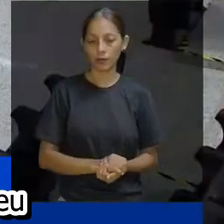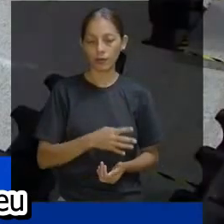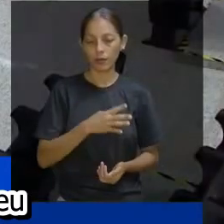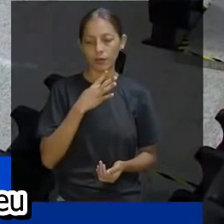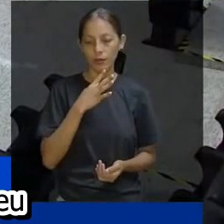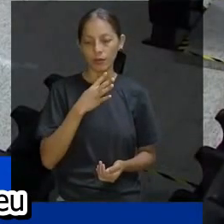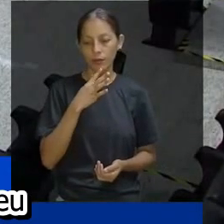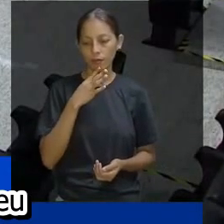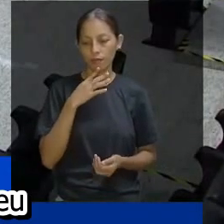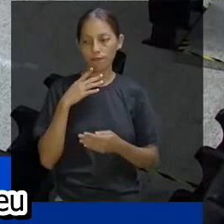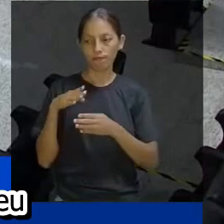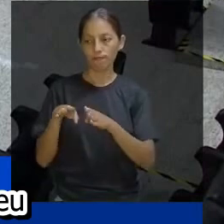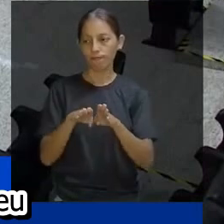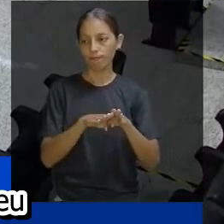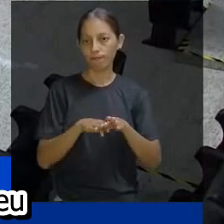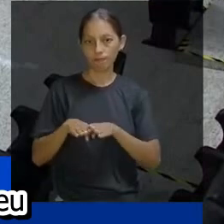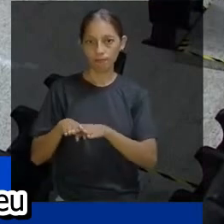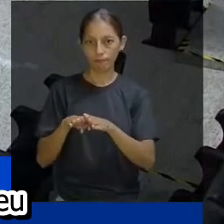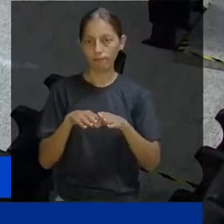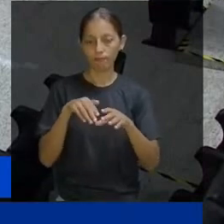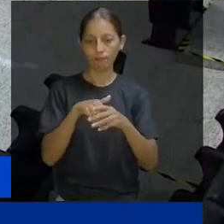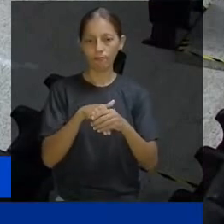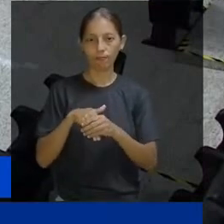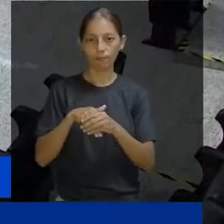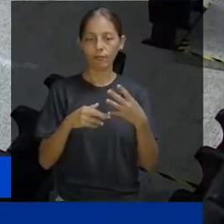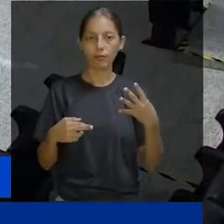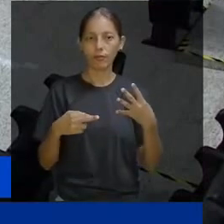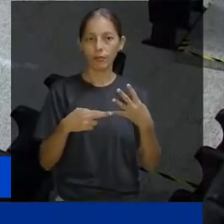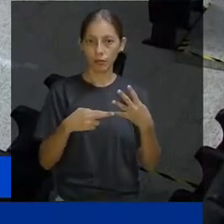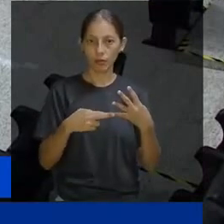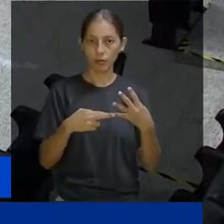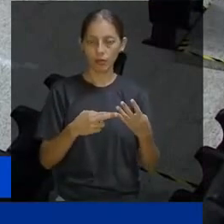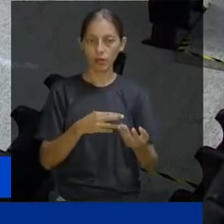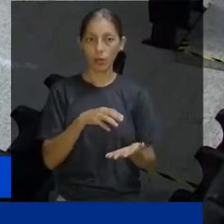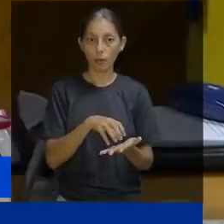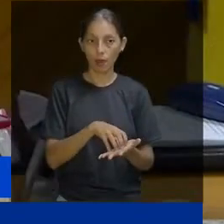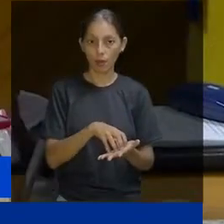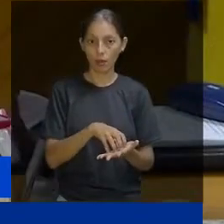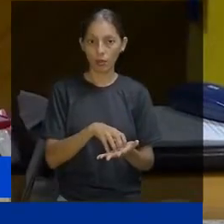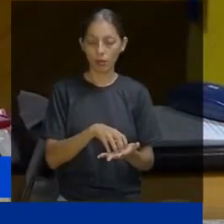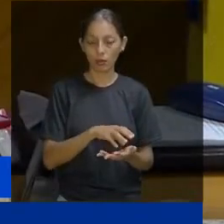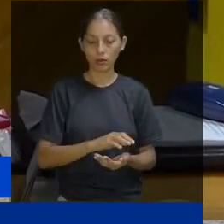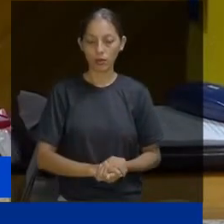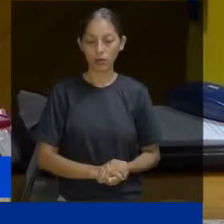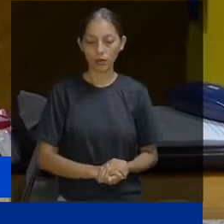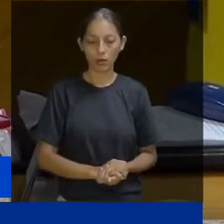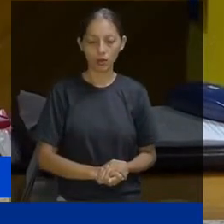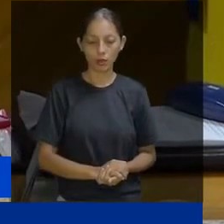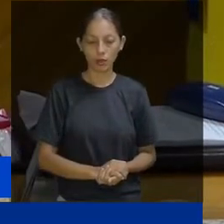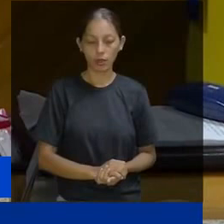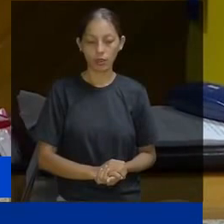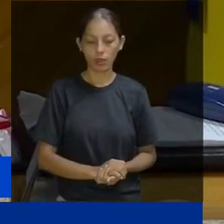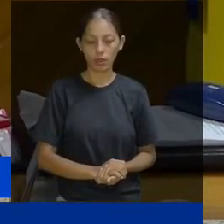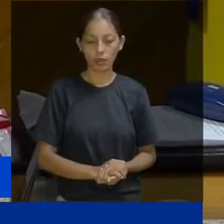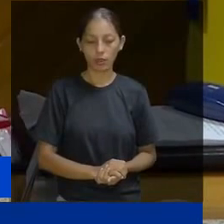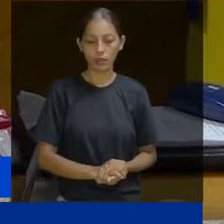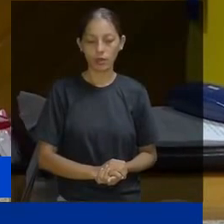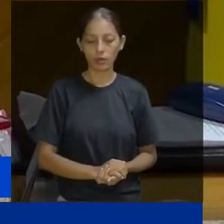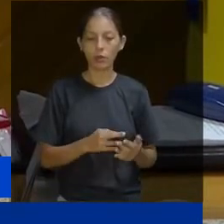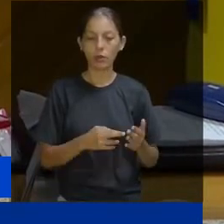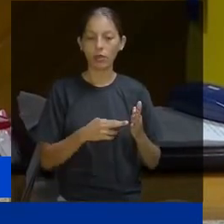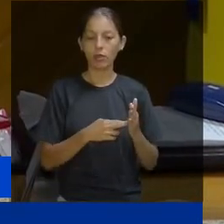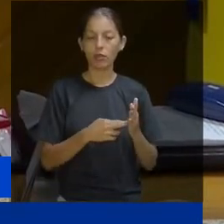conheceu a unanimidade do recurso e, no mérito, após o voto do imagem ampla do plenário, rejeitando agora foco no